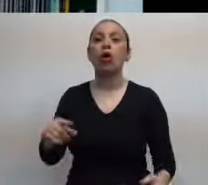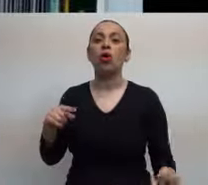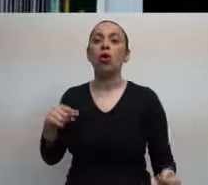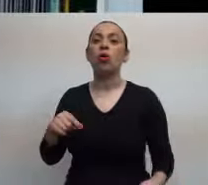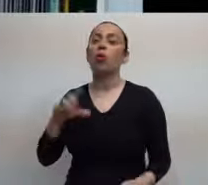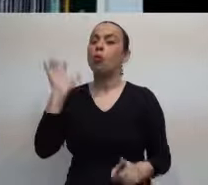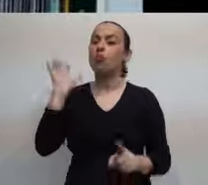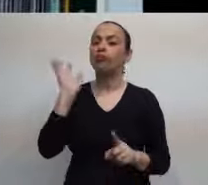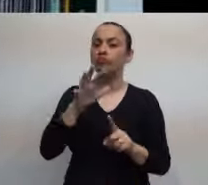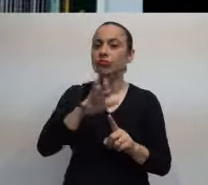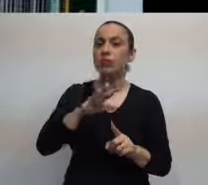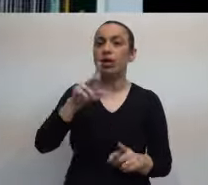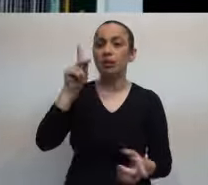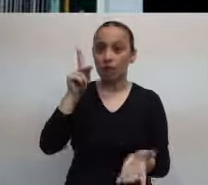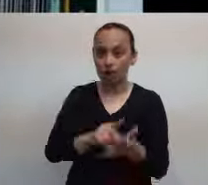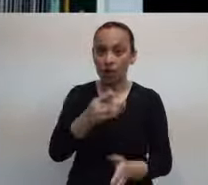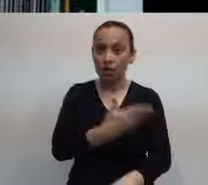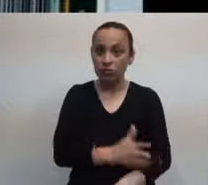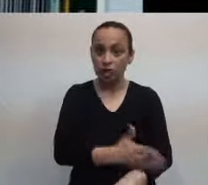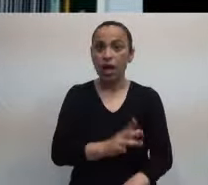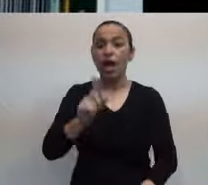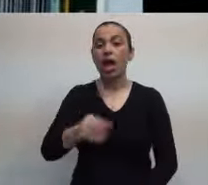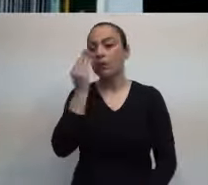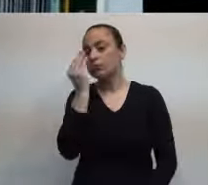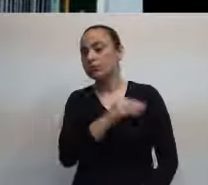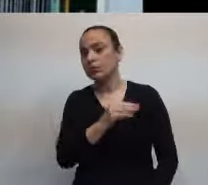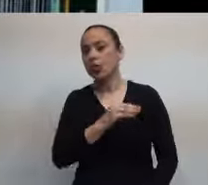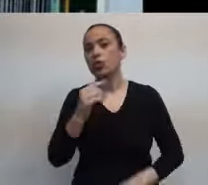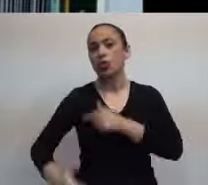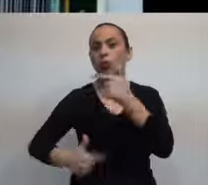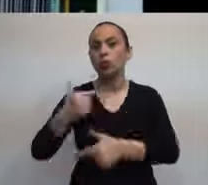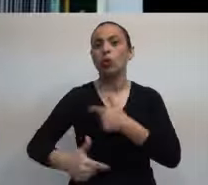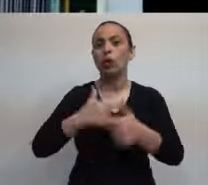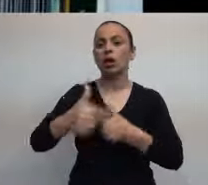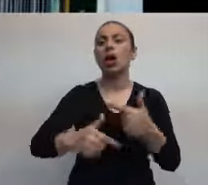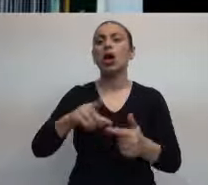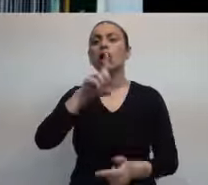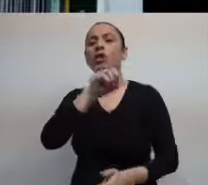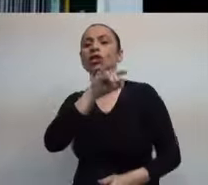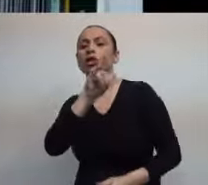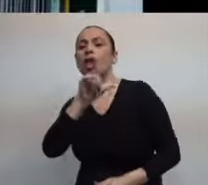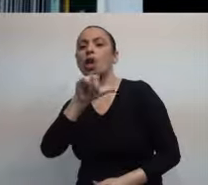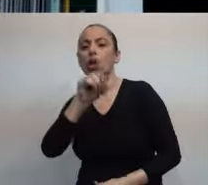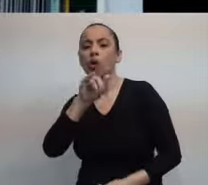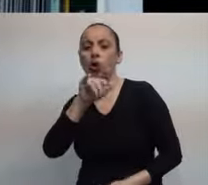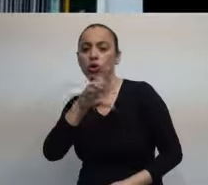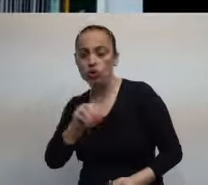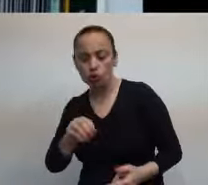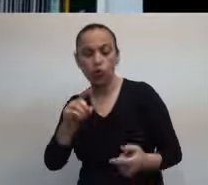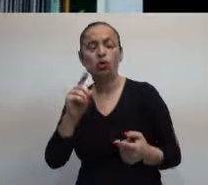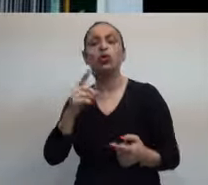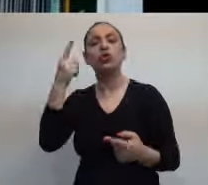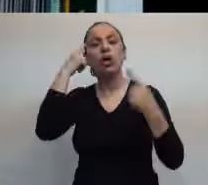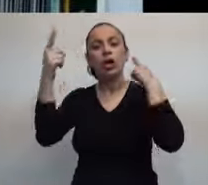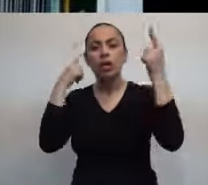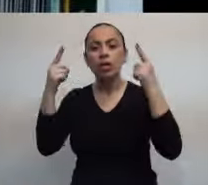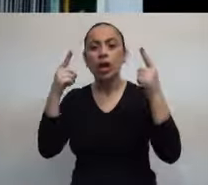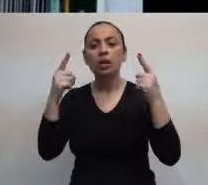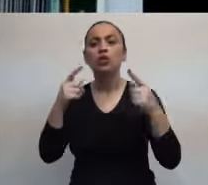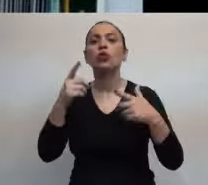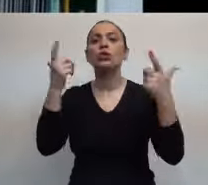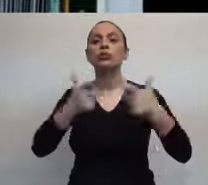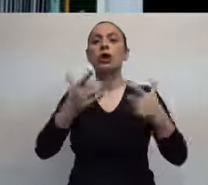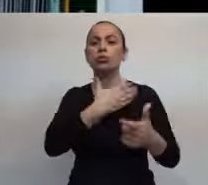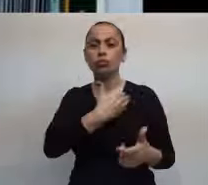O efeito prático é a rejeição do engajamento dialógico de ideias